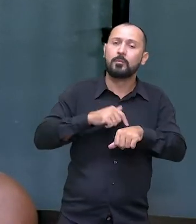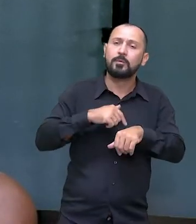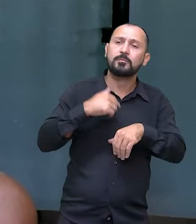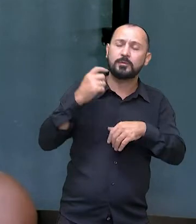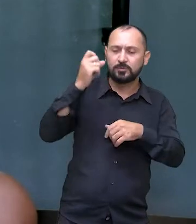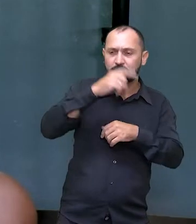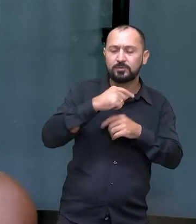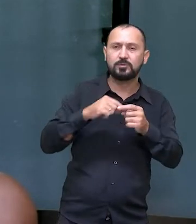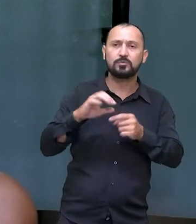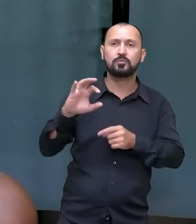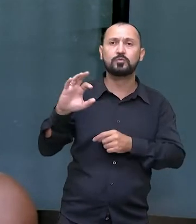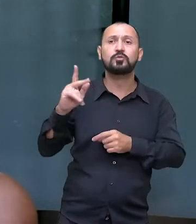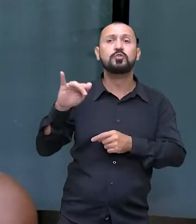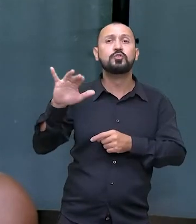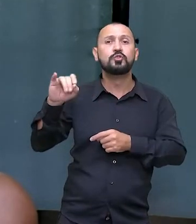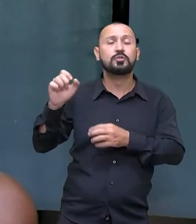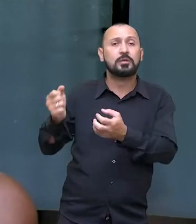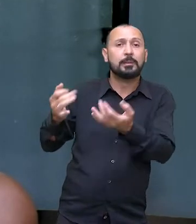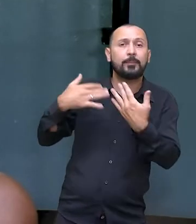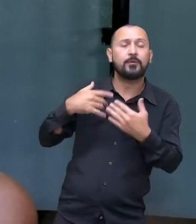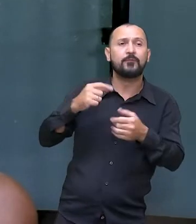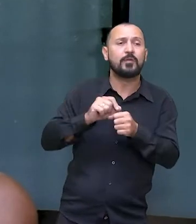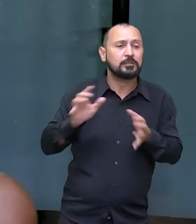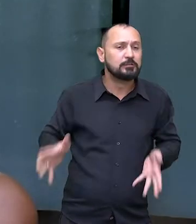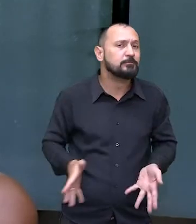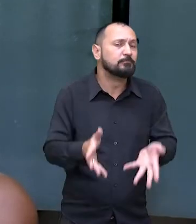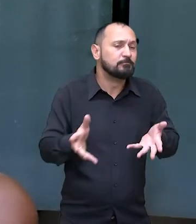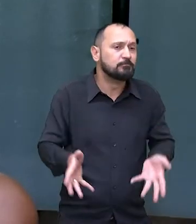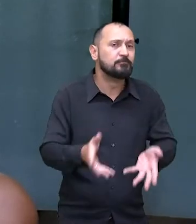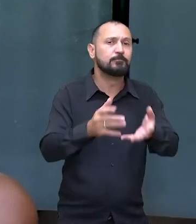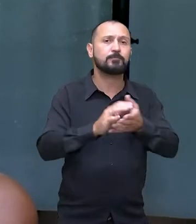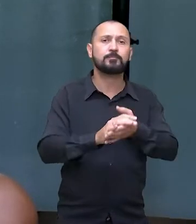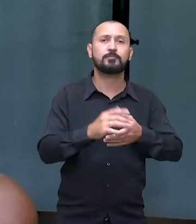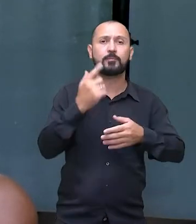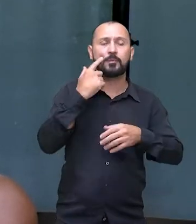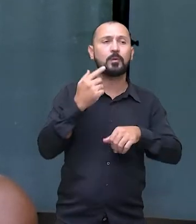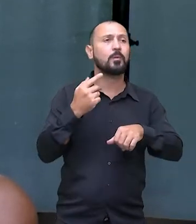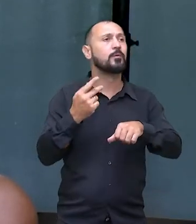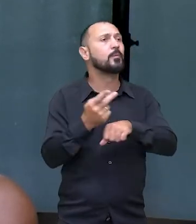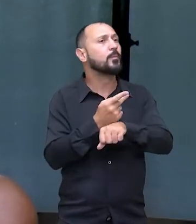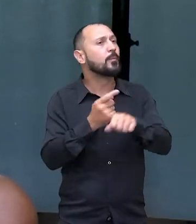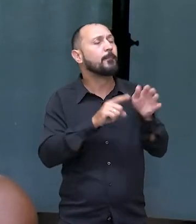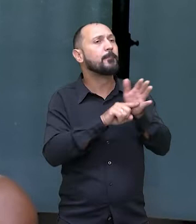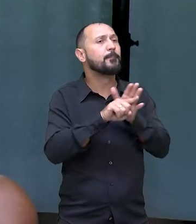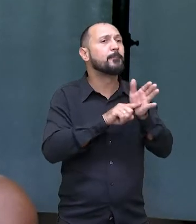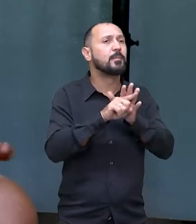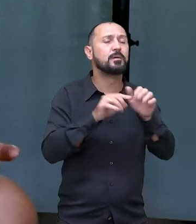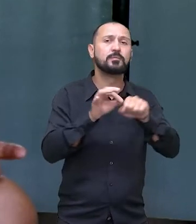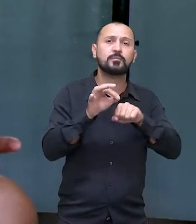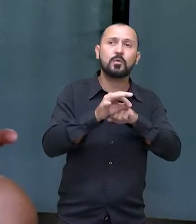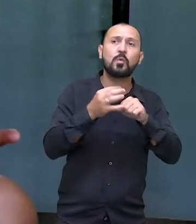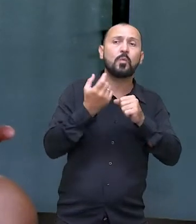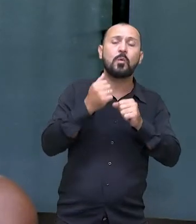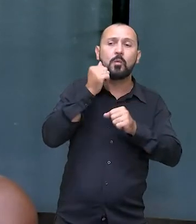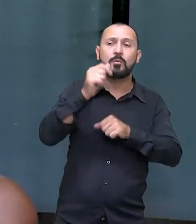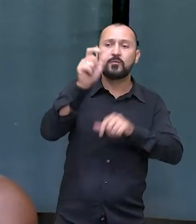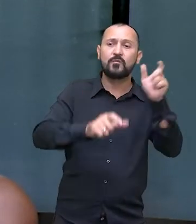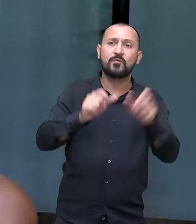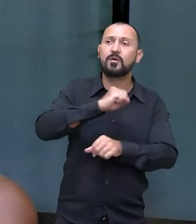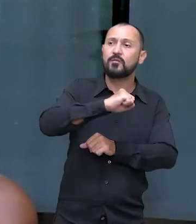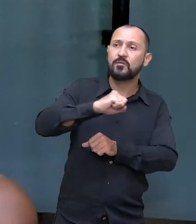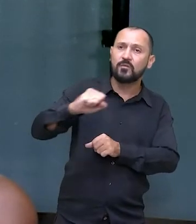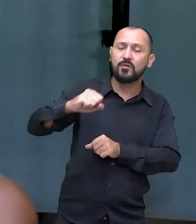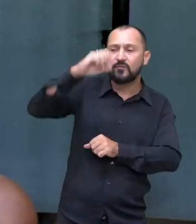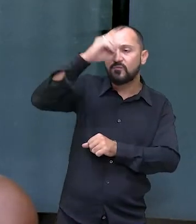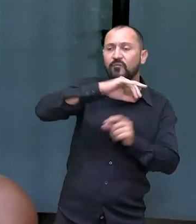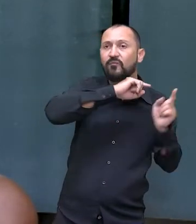um processo mais difícil para o Chico, porque, na verdade, ele conseguiu fazer tudo isso, buscar argumentos ou artigos sobre feminicídio,